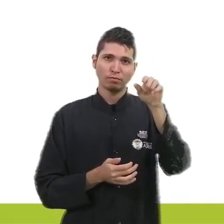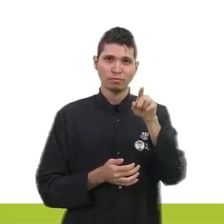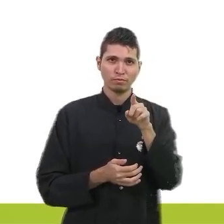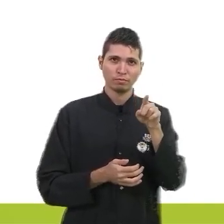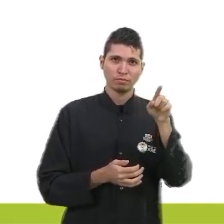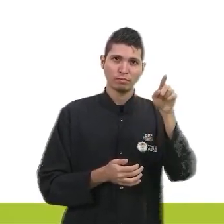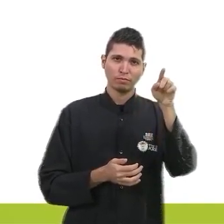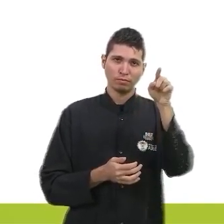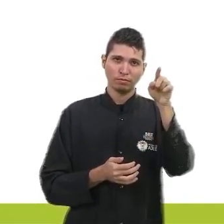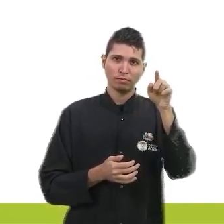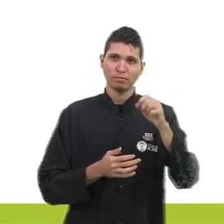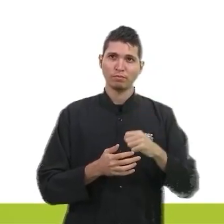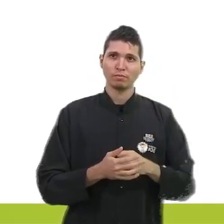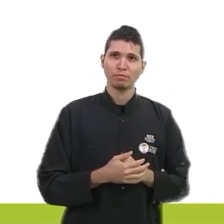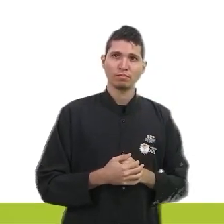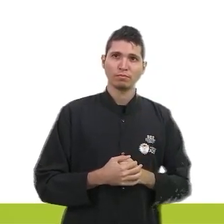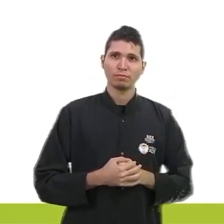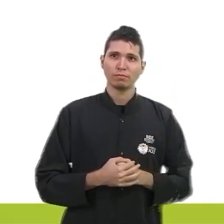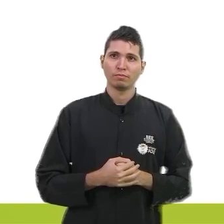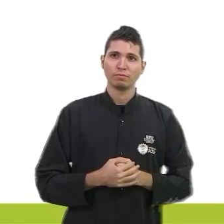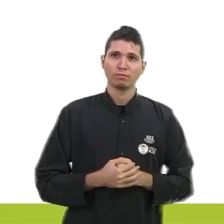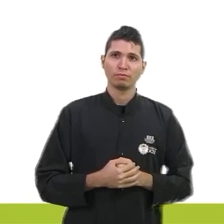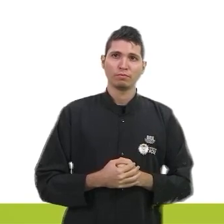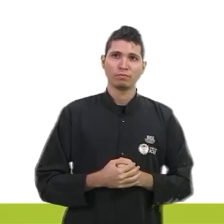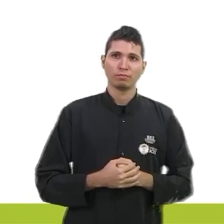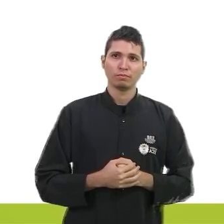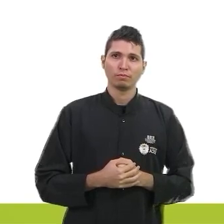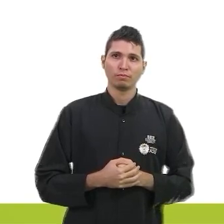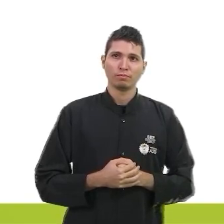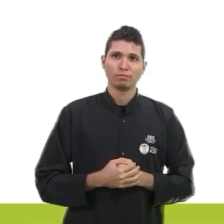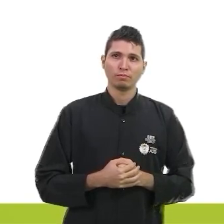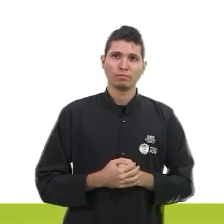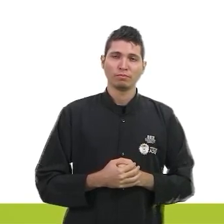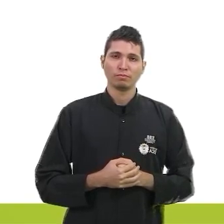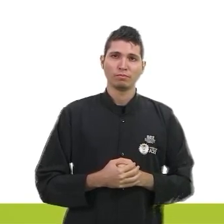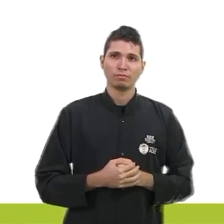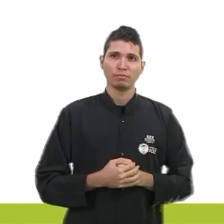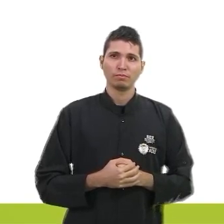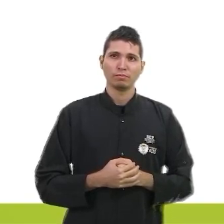120 graus é menos meio, é alguma coisa aqui, ó, menos meio.